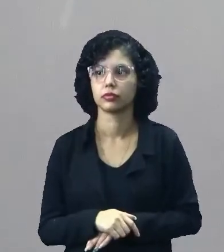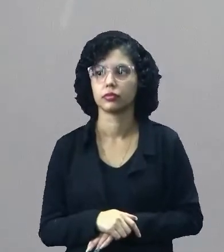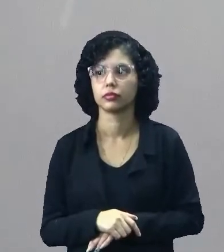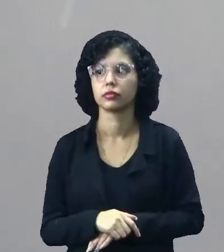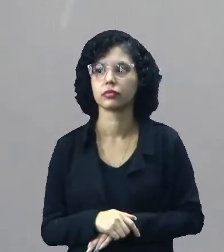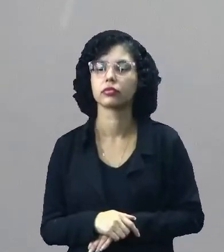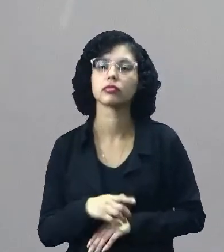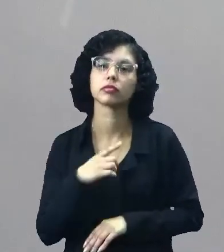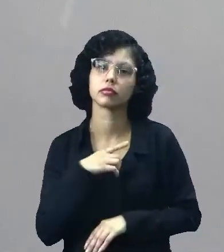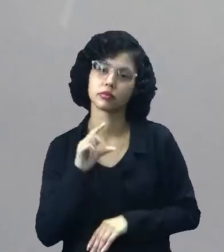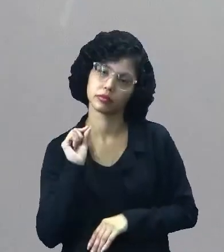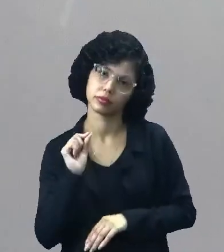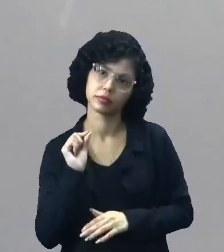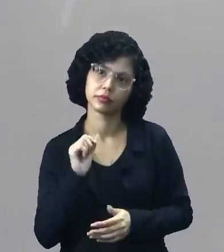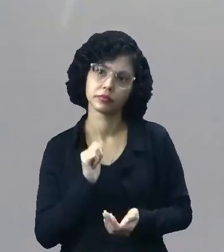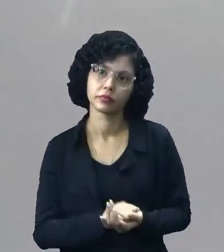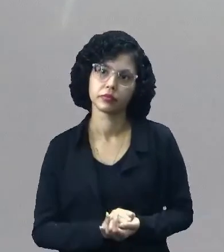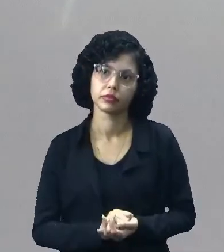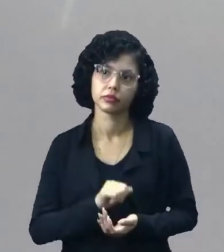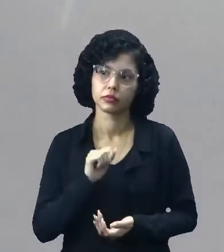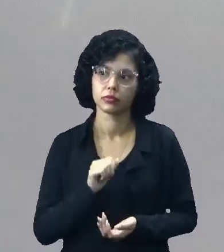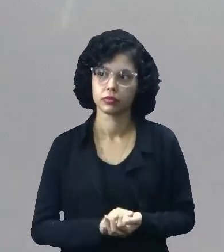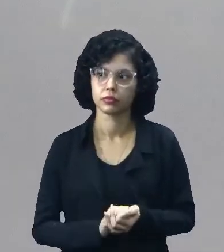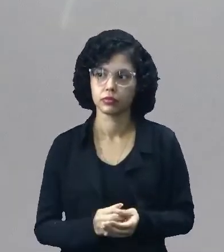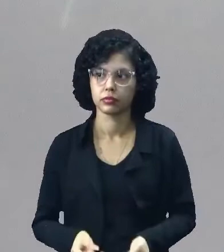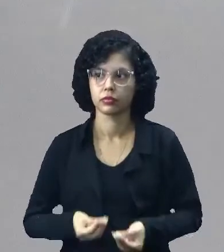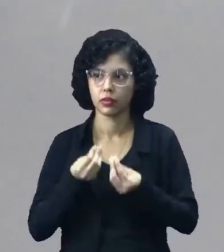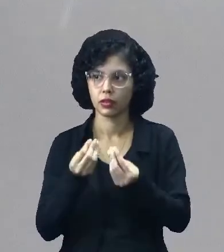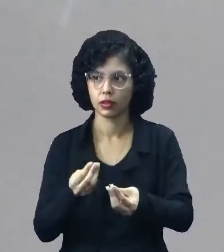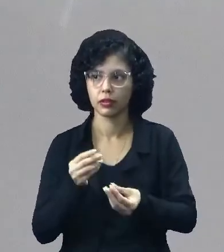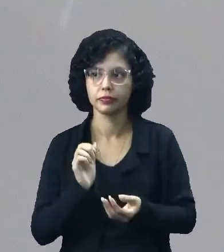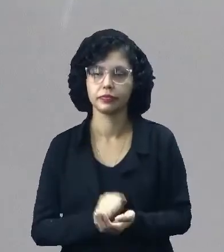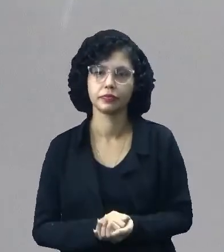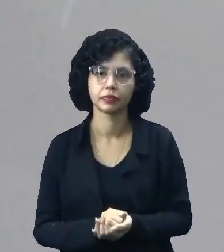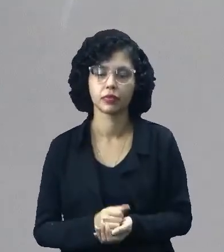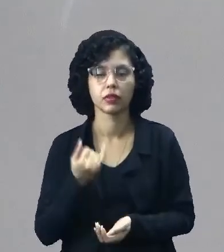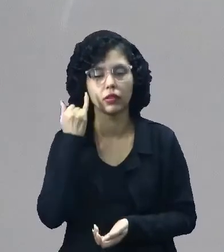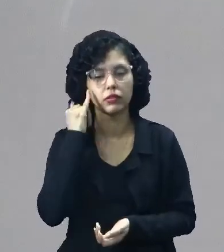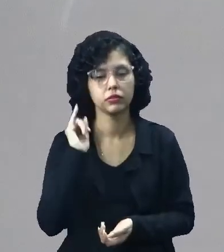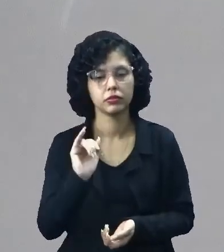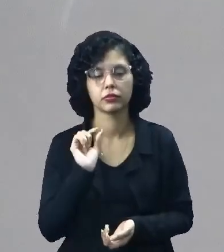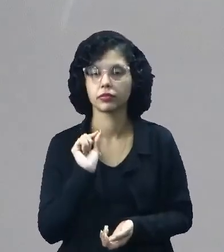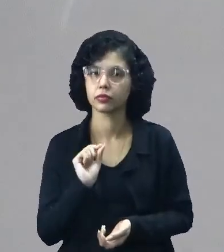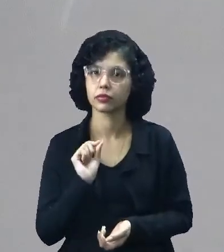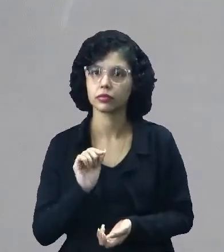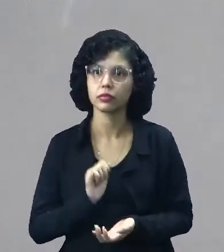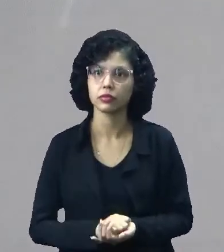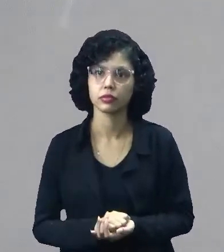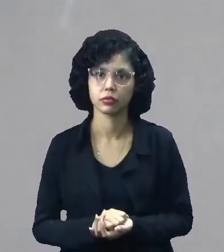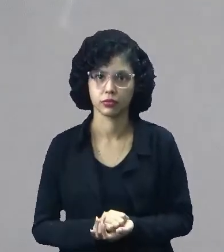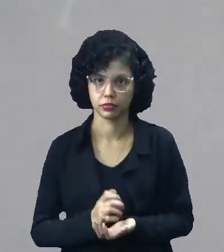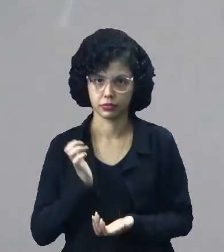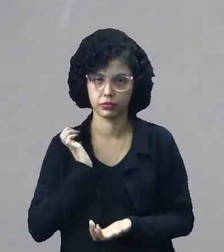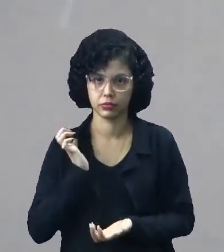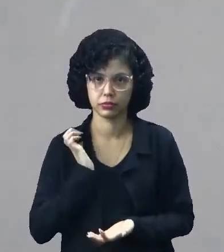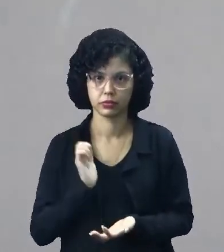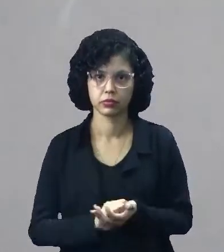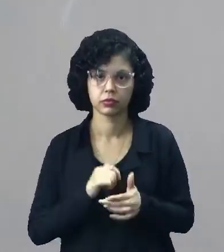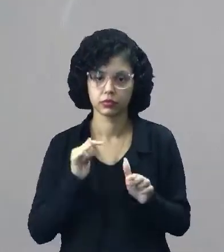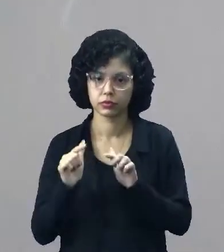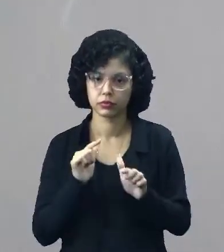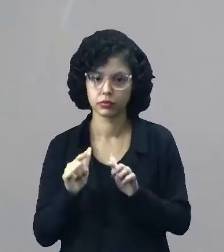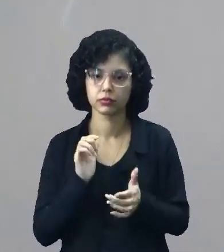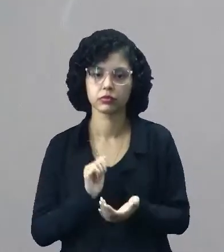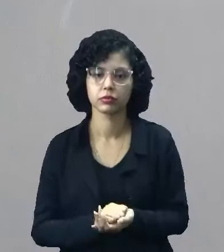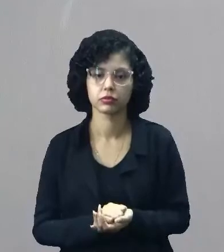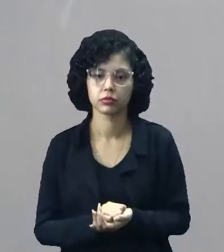né? Que seria a lógica, né? A premissa aí do capitalismo, né? A ideia de que você pode enriquecer se você trabalhar, se